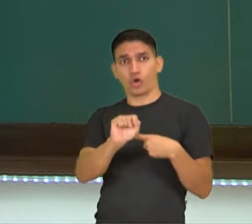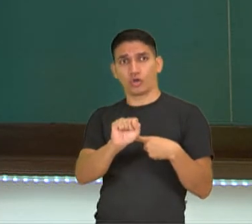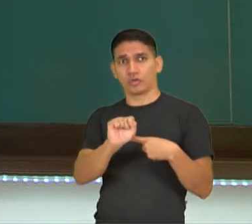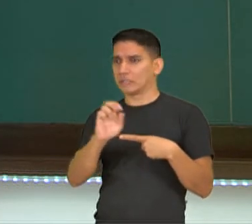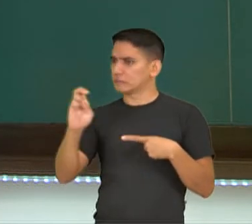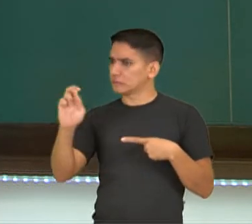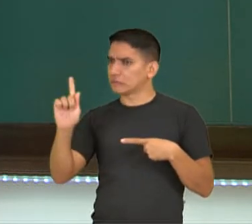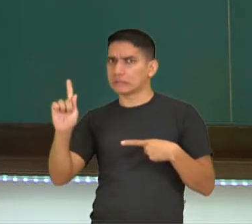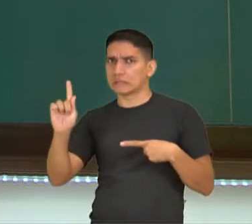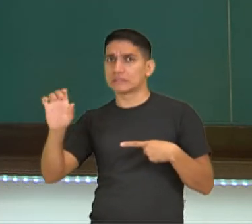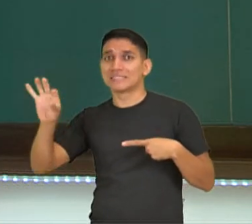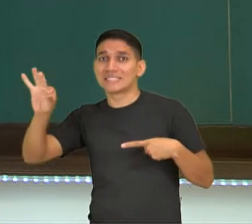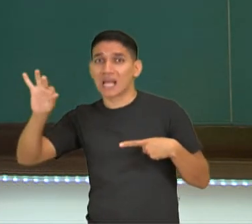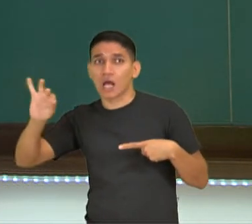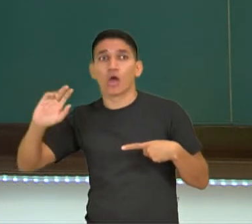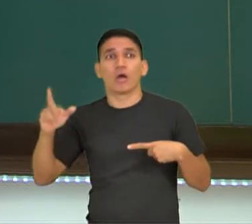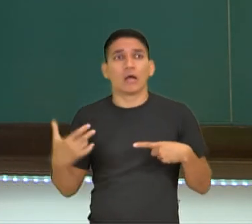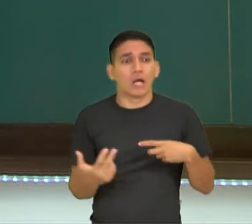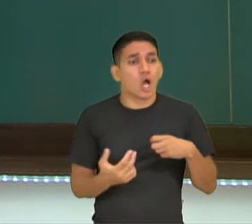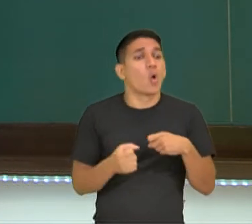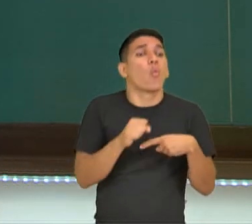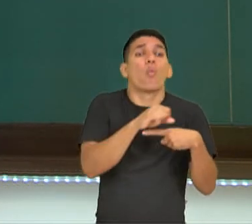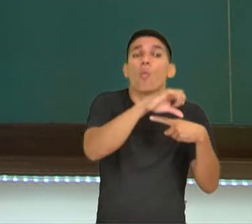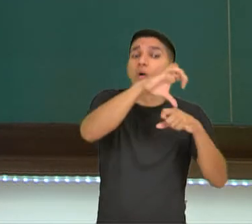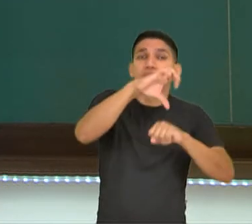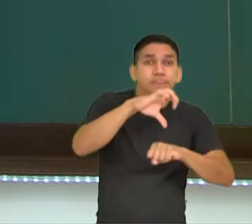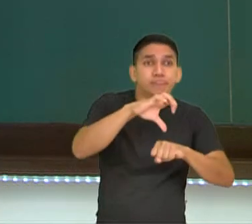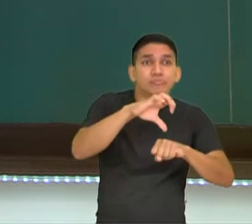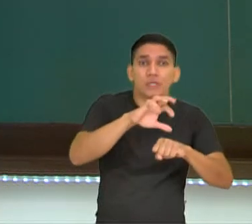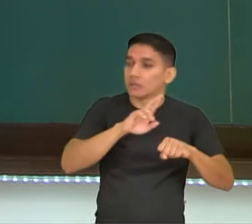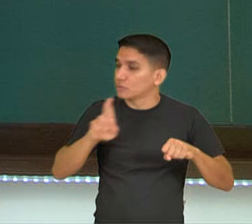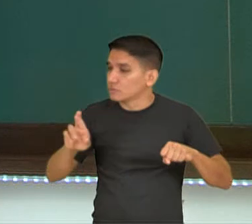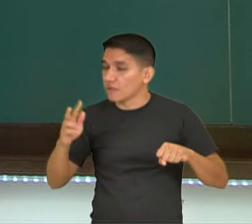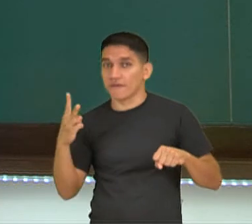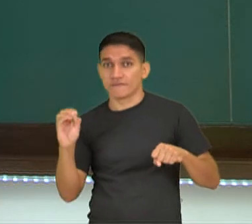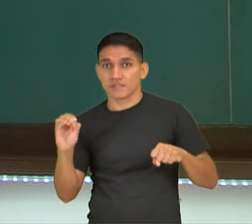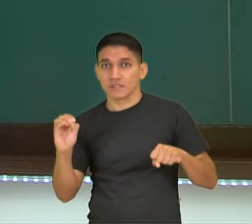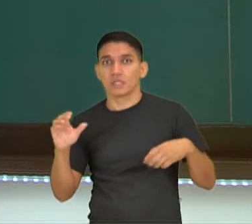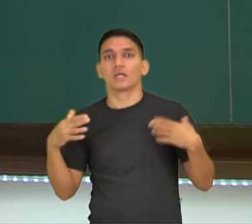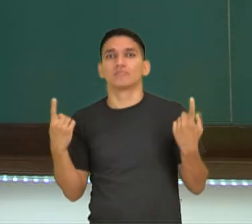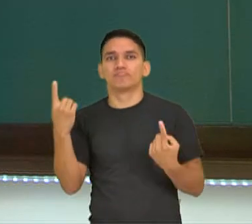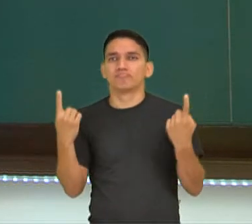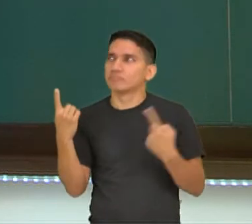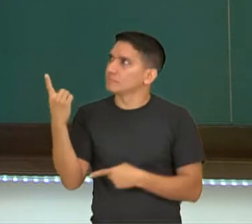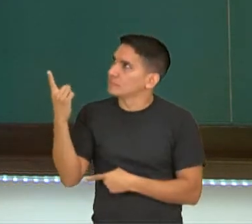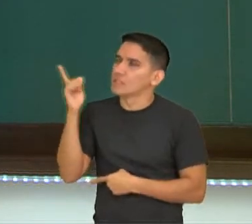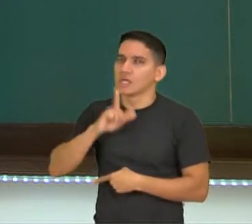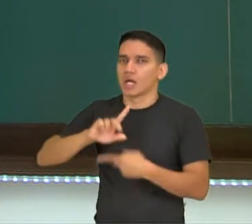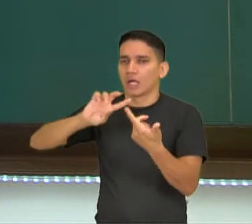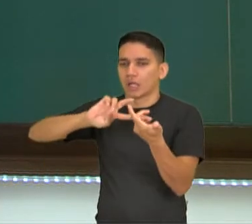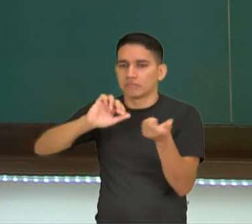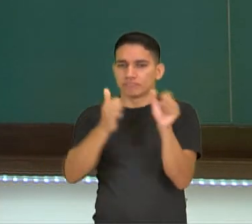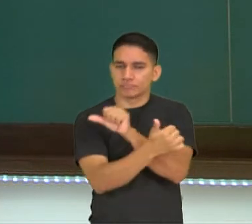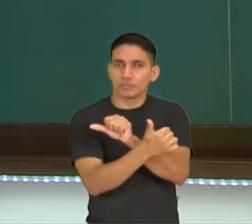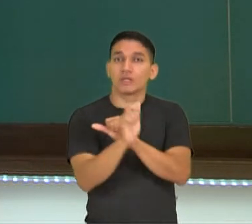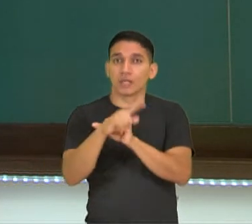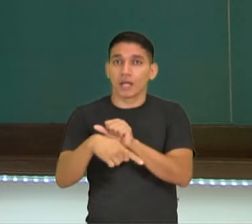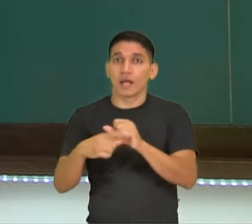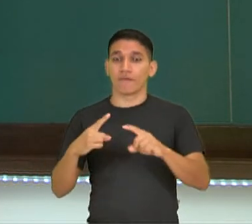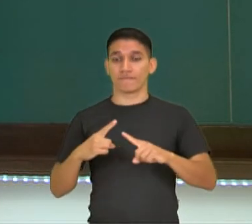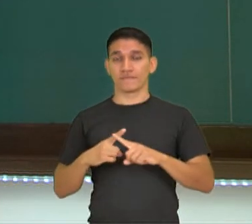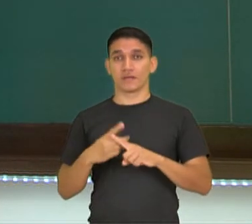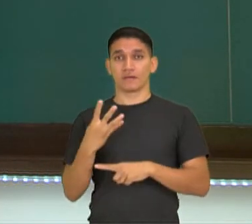de sal, teremos quantos gramas de sódio, ok? Para se transformar aqui, ó, o 5 em 20, nós multiplicamos por